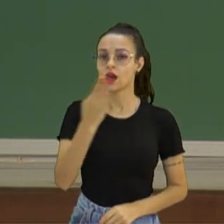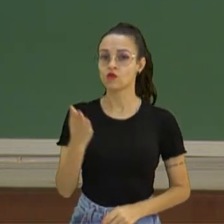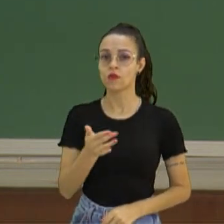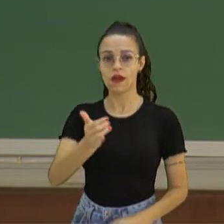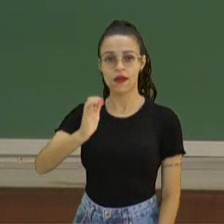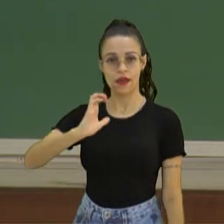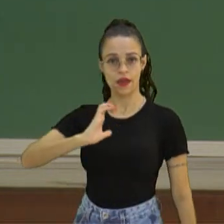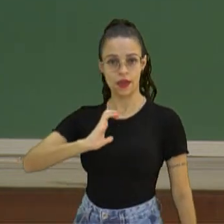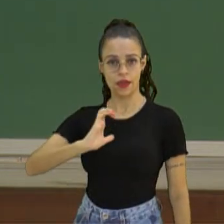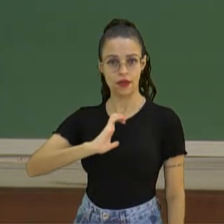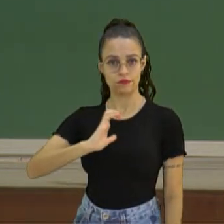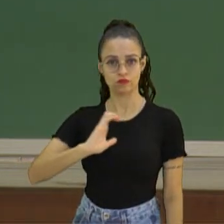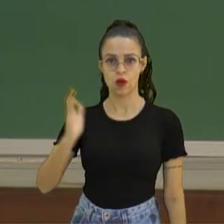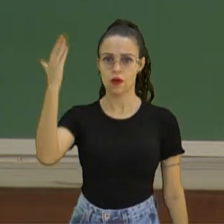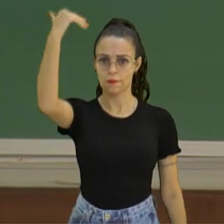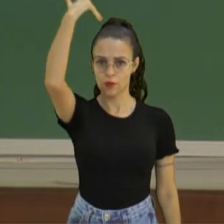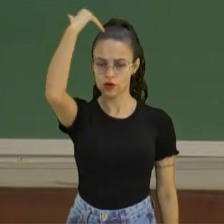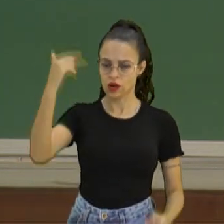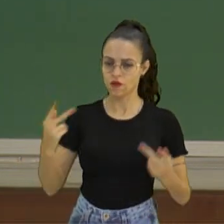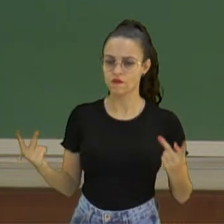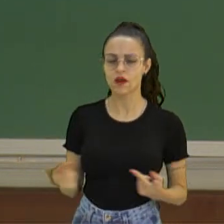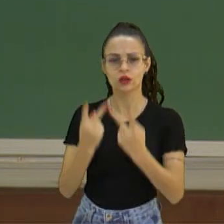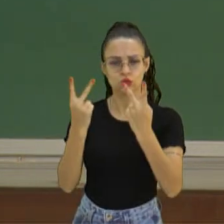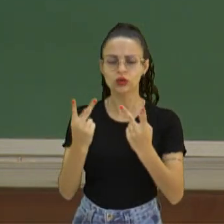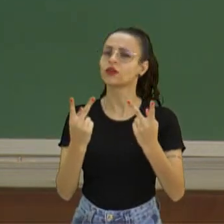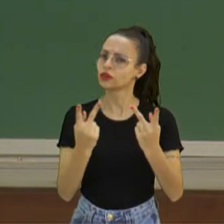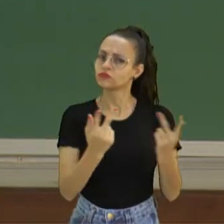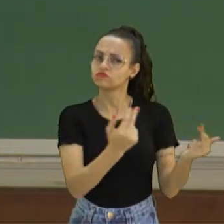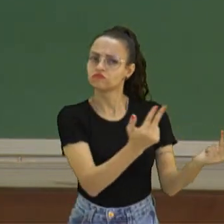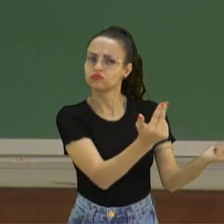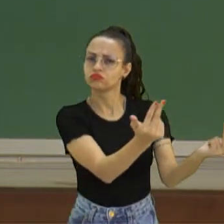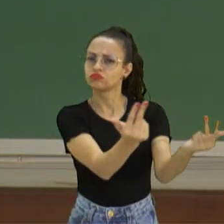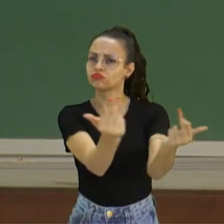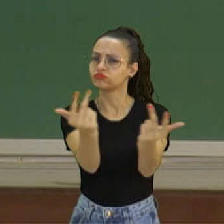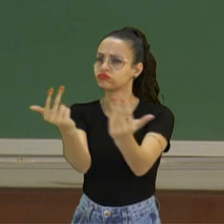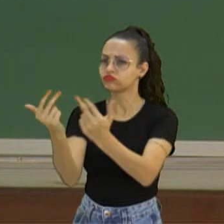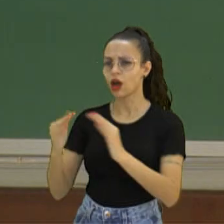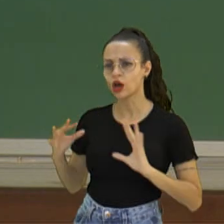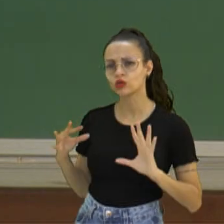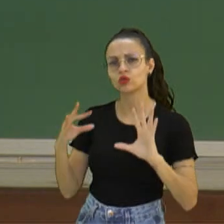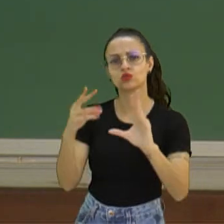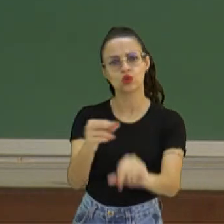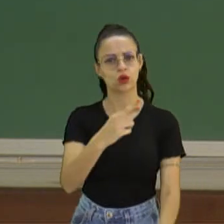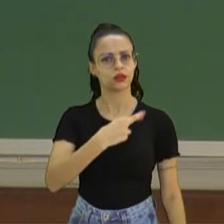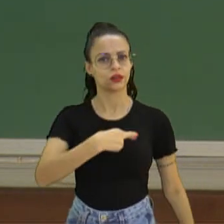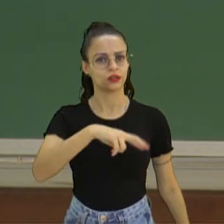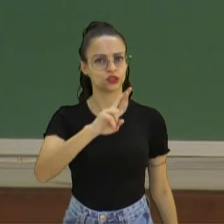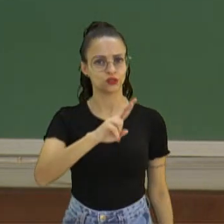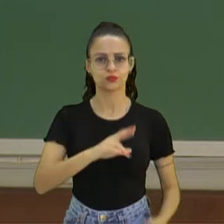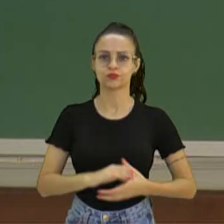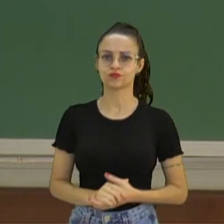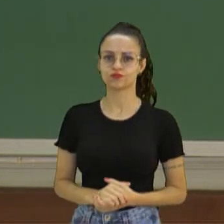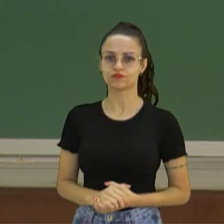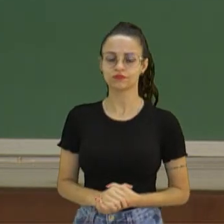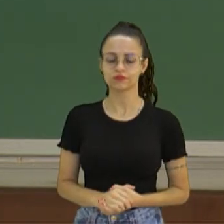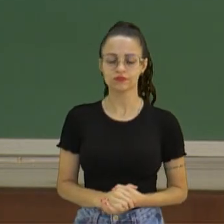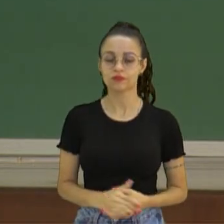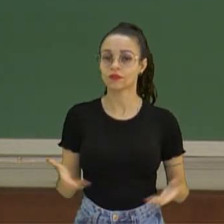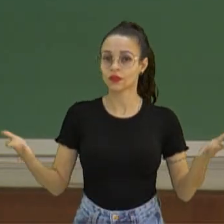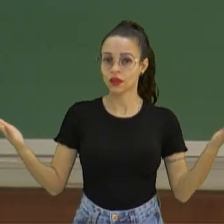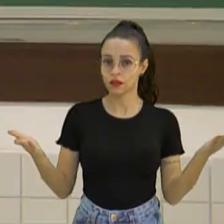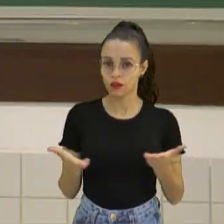princípios éticos e Morais valores são comuns a todas as formas de religiosidade e